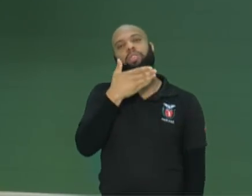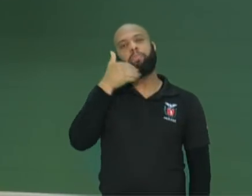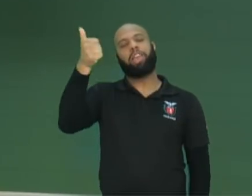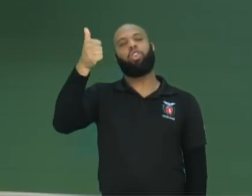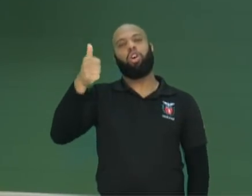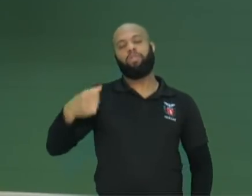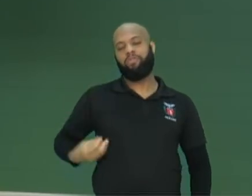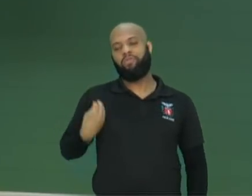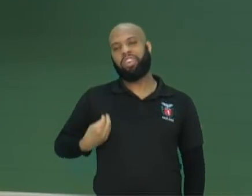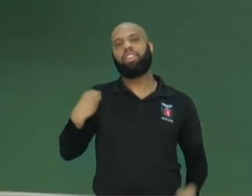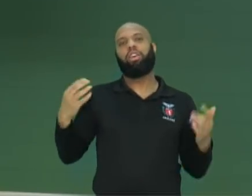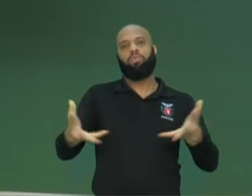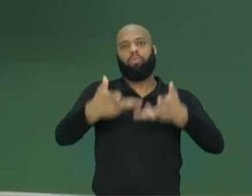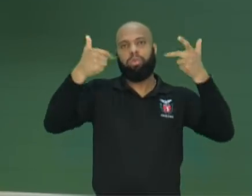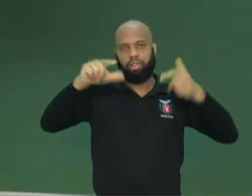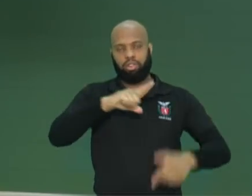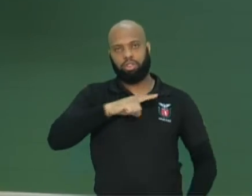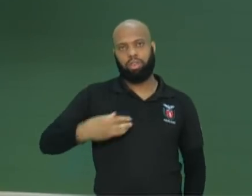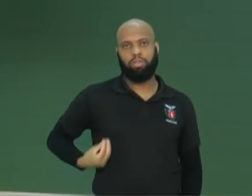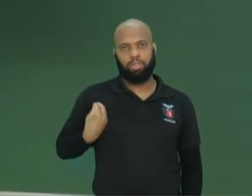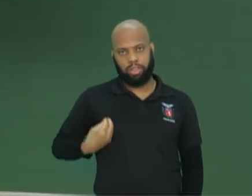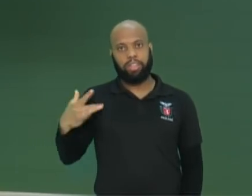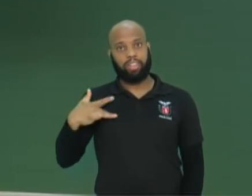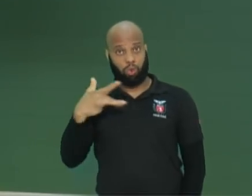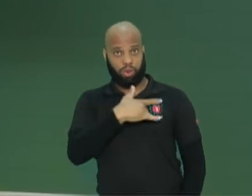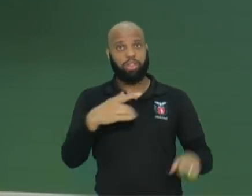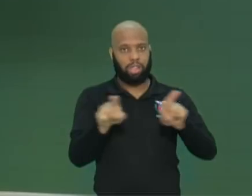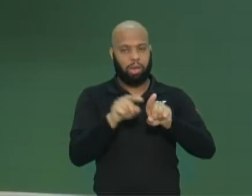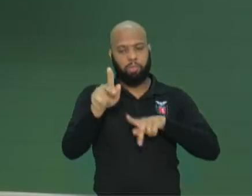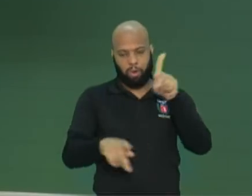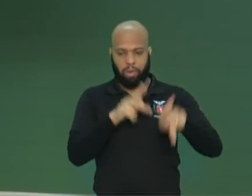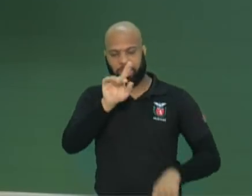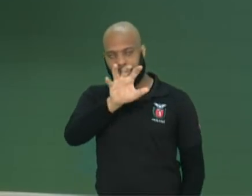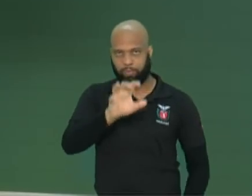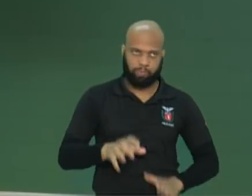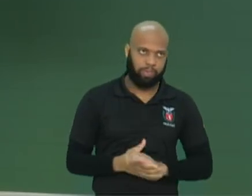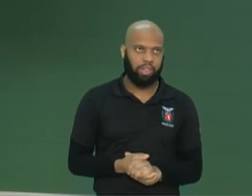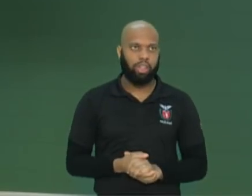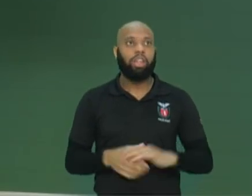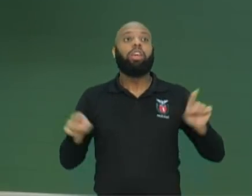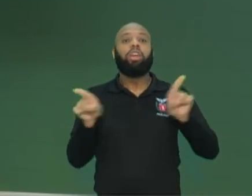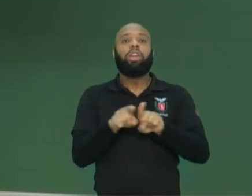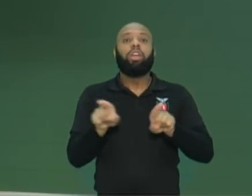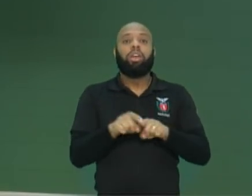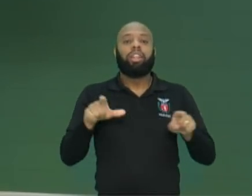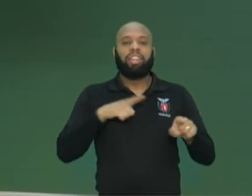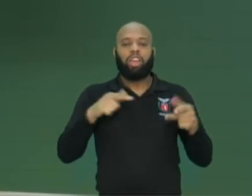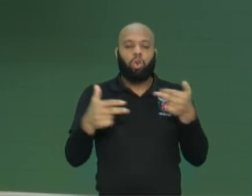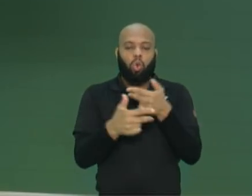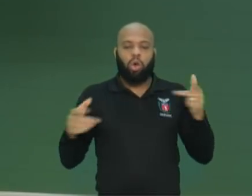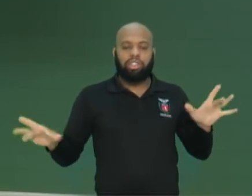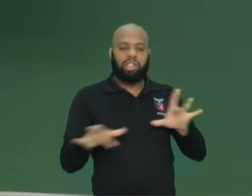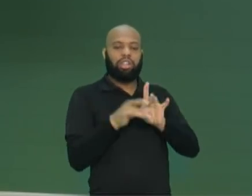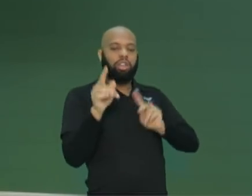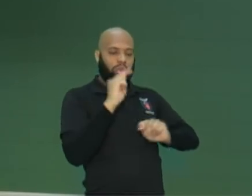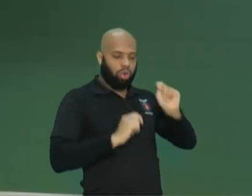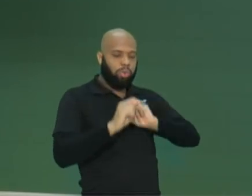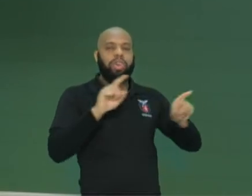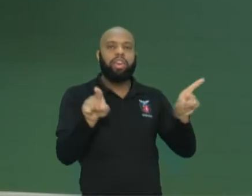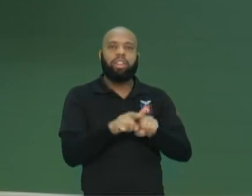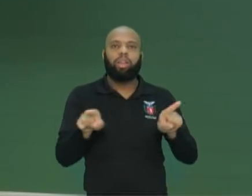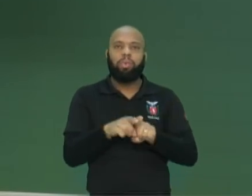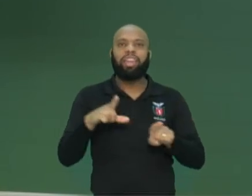e de saúde da população. Então, se reflete nesta forma, né? E as atividades econômicas também têm